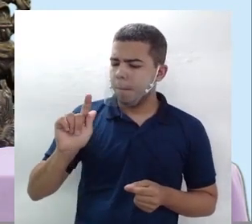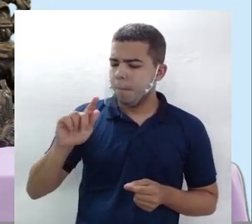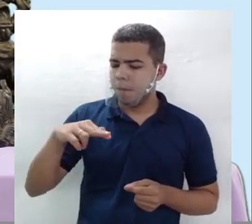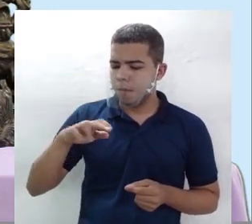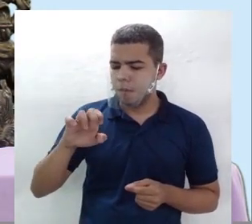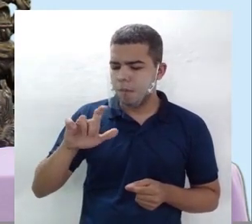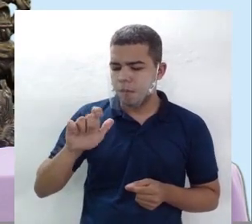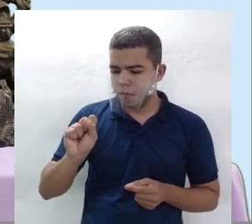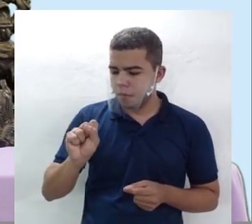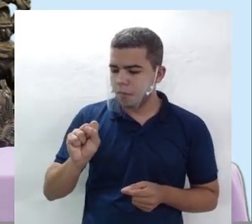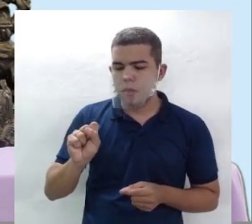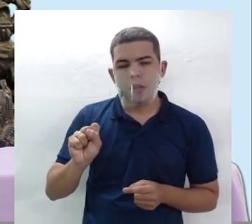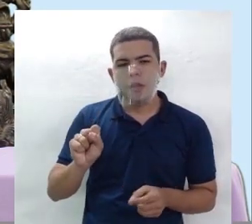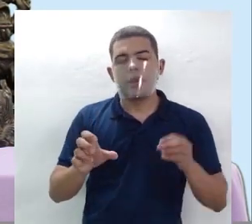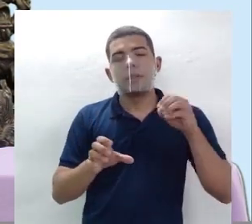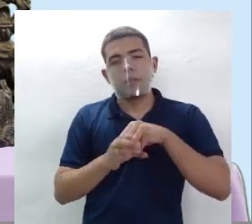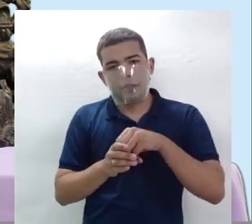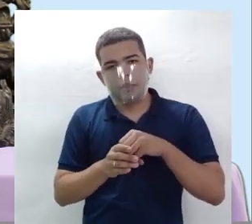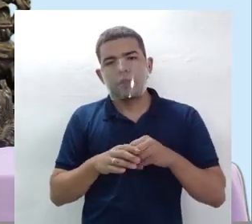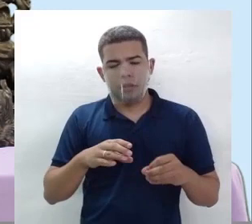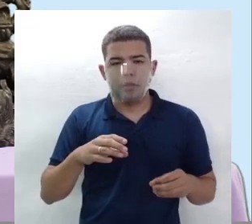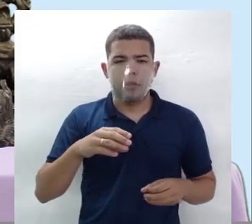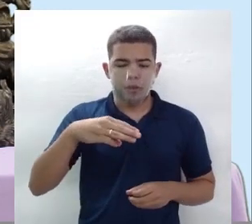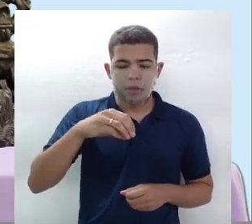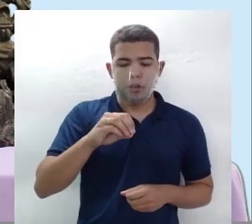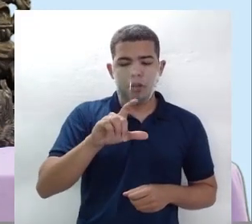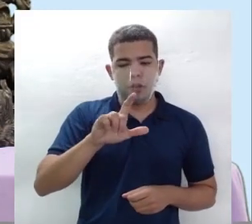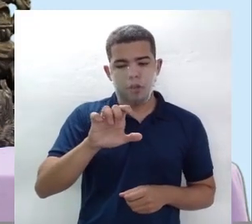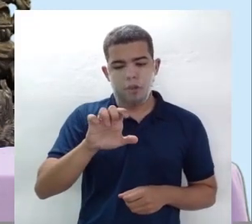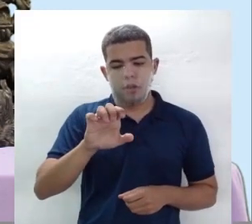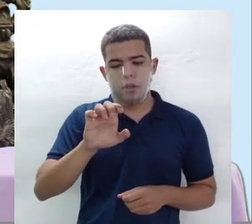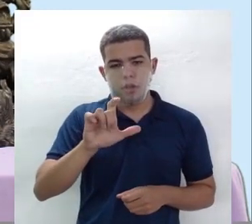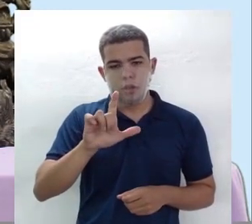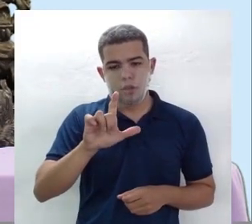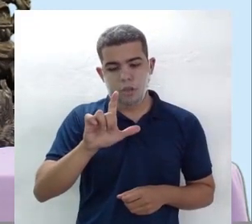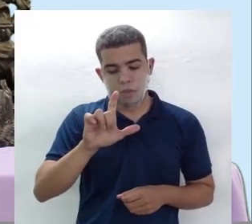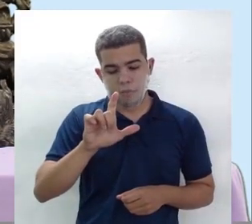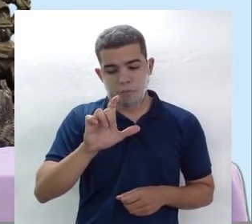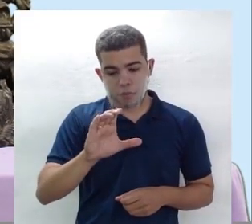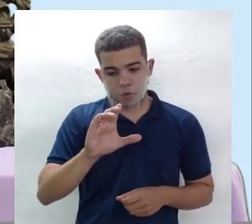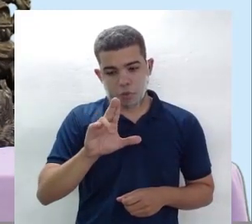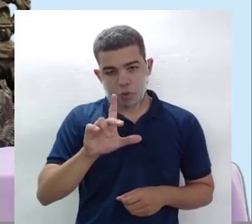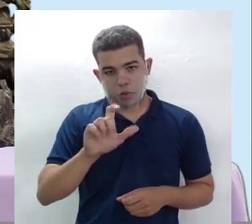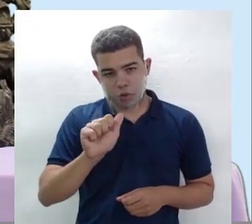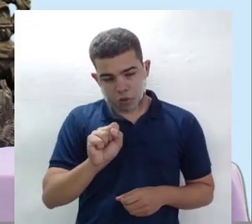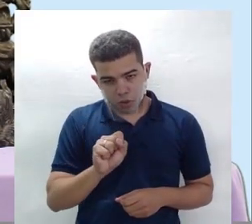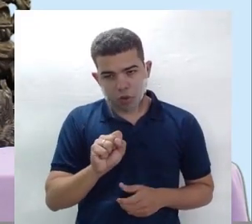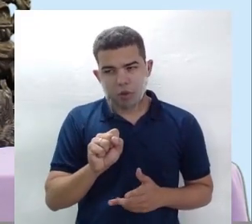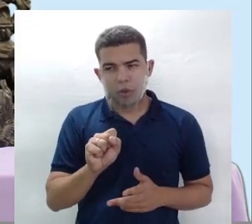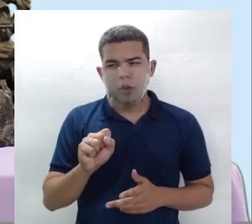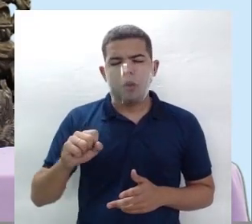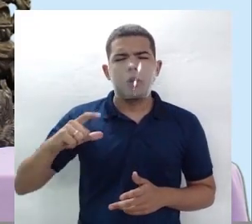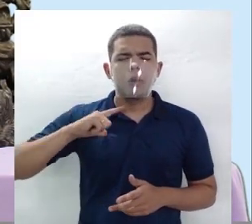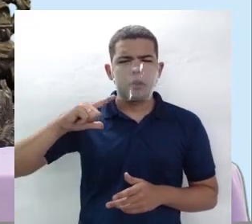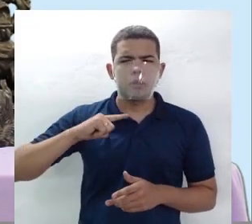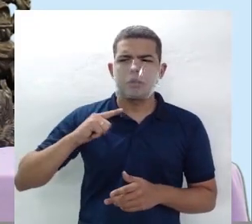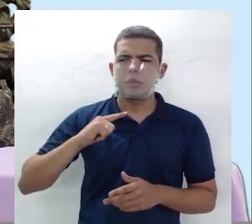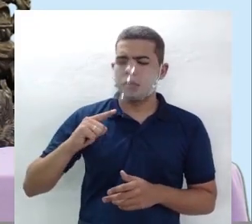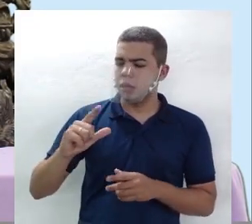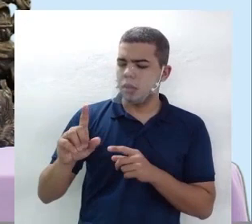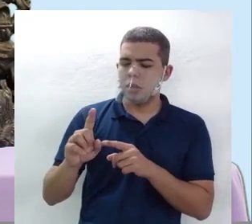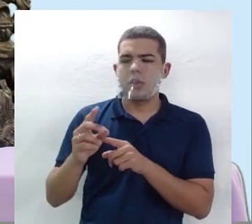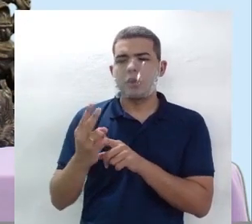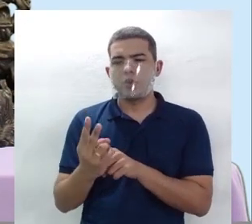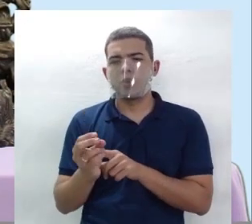vão formar as organelas? As moléculas. Então, as moléculas, elas são formadas por dois ou